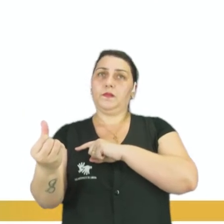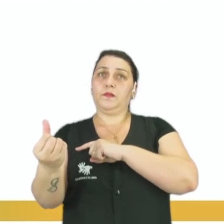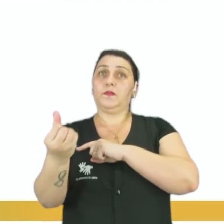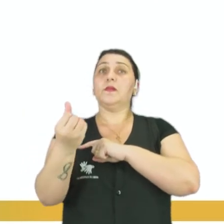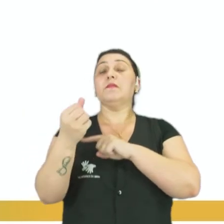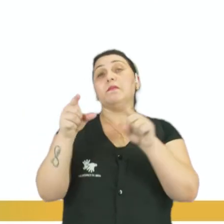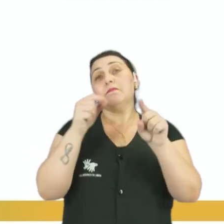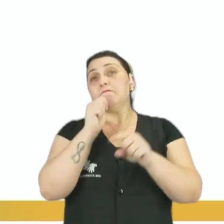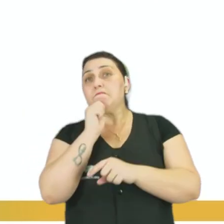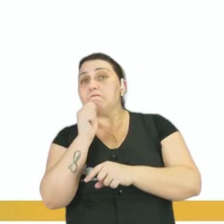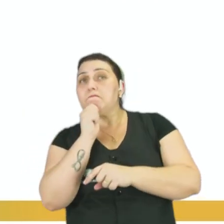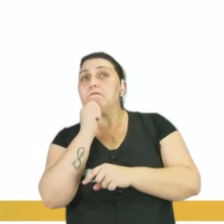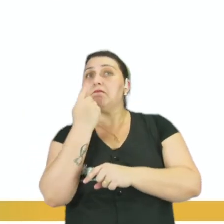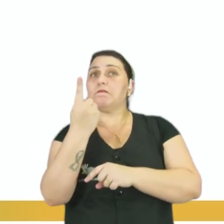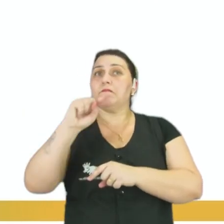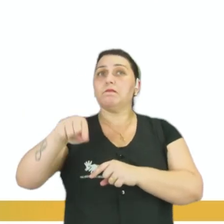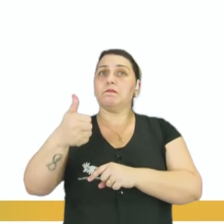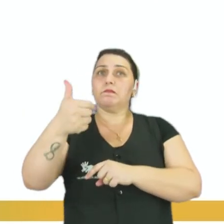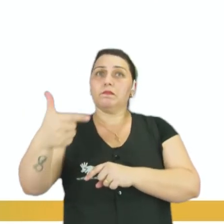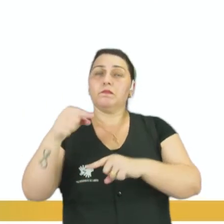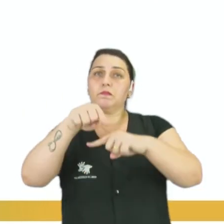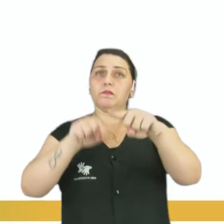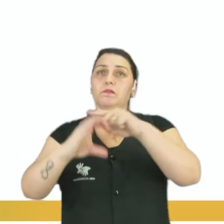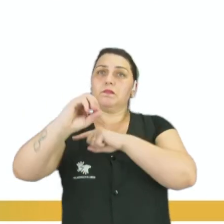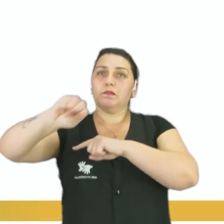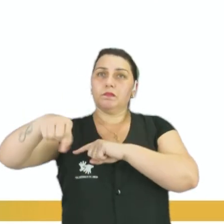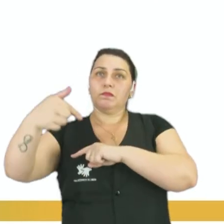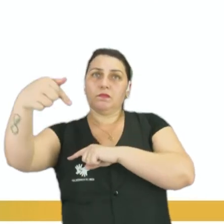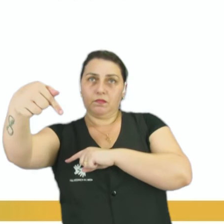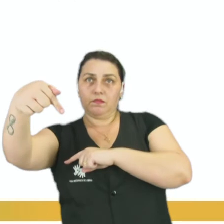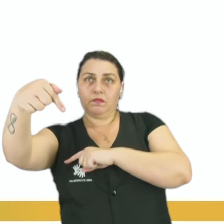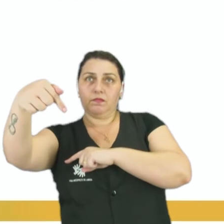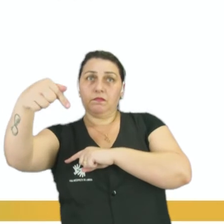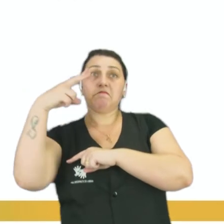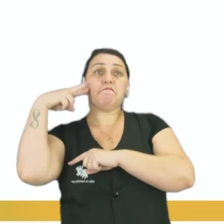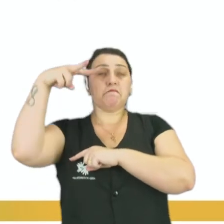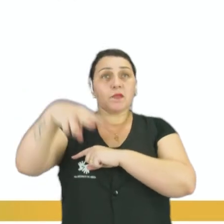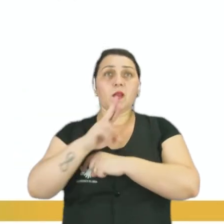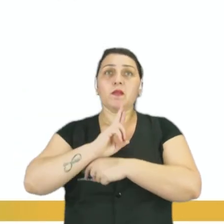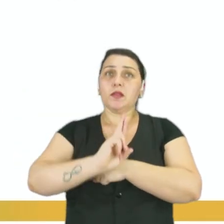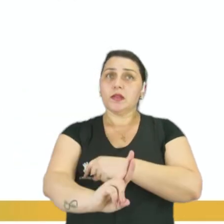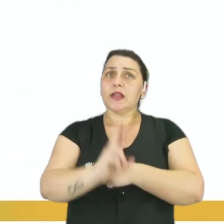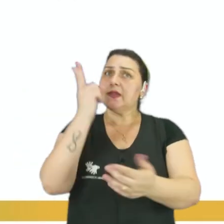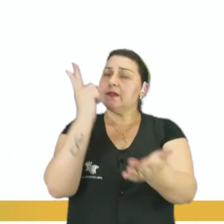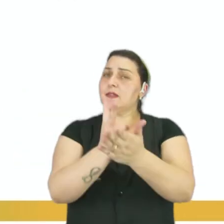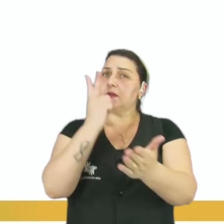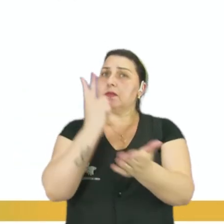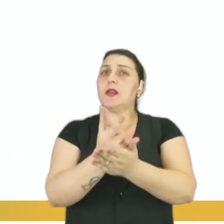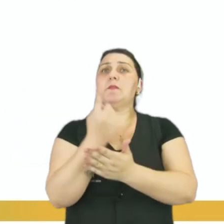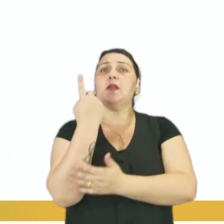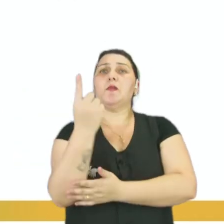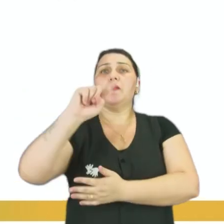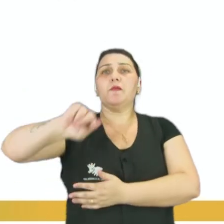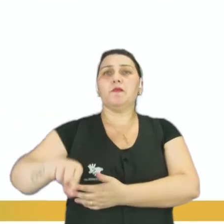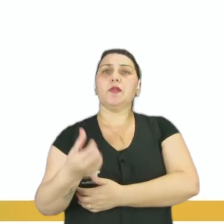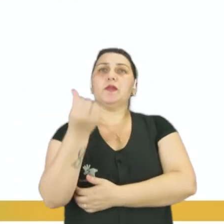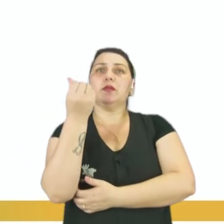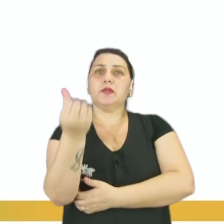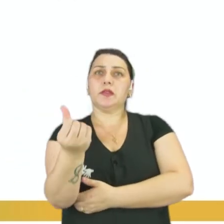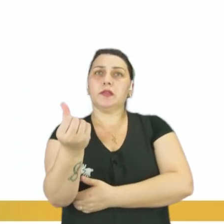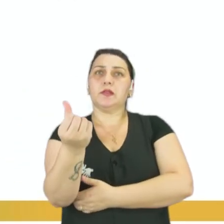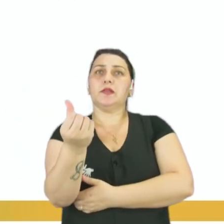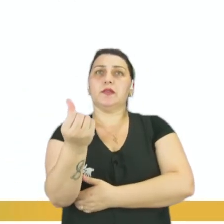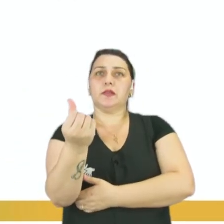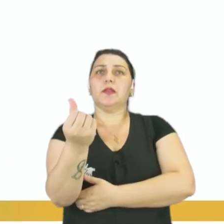e ainda 1,12 / 0,7 vemos que o resultado ele vai